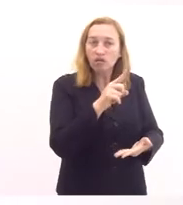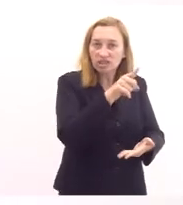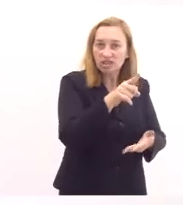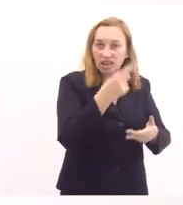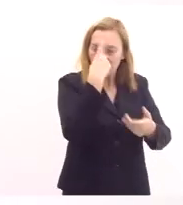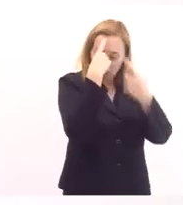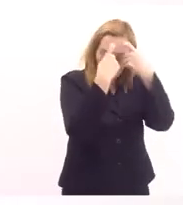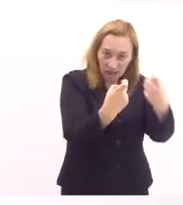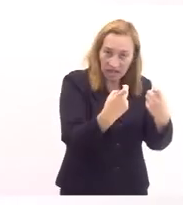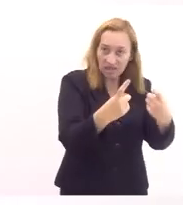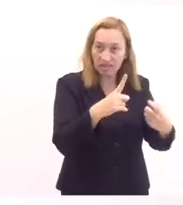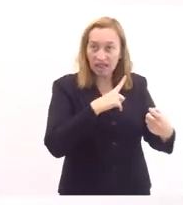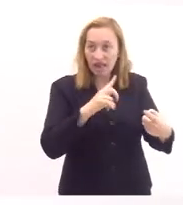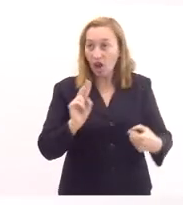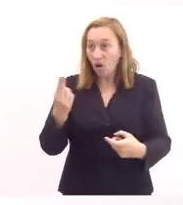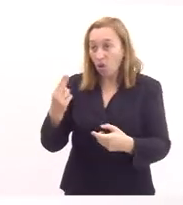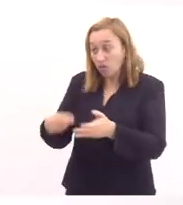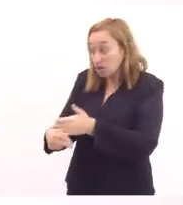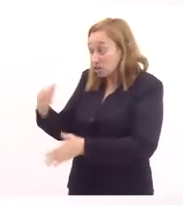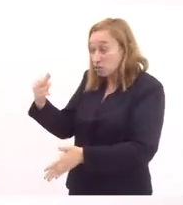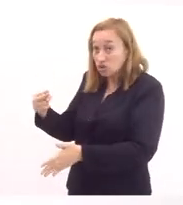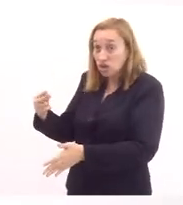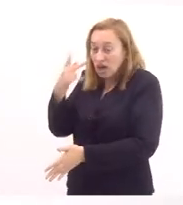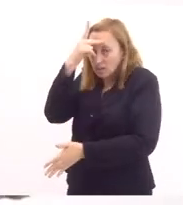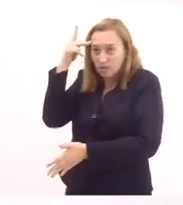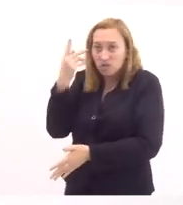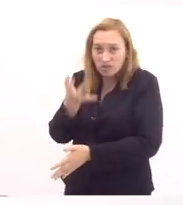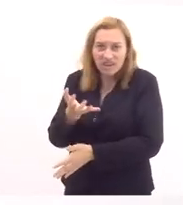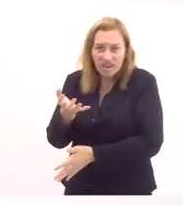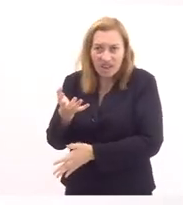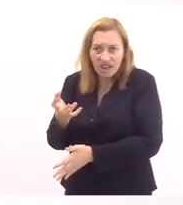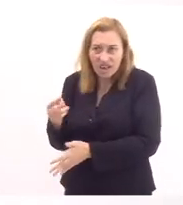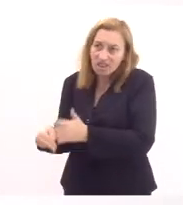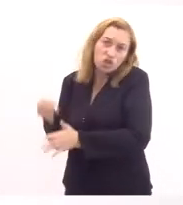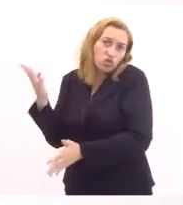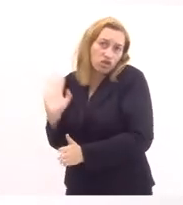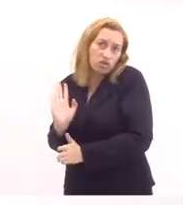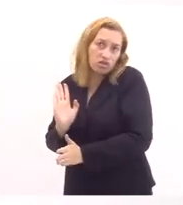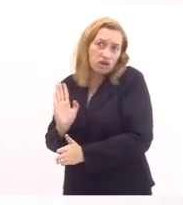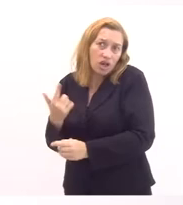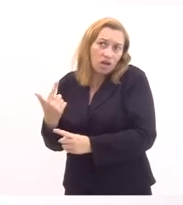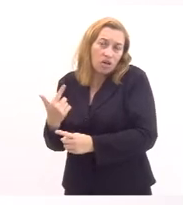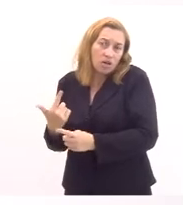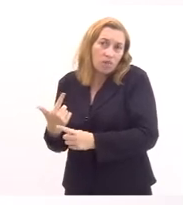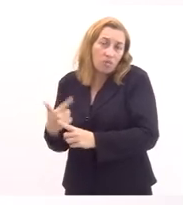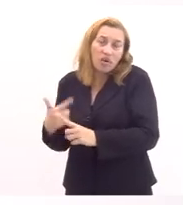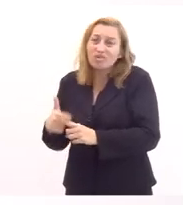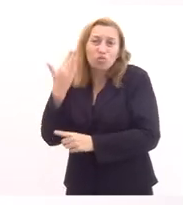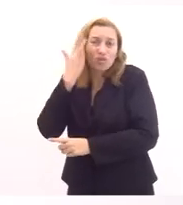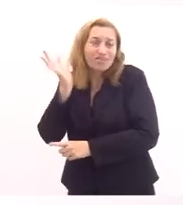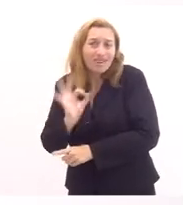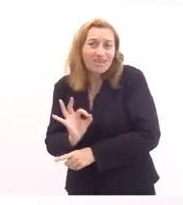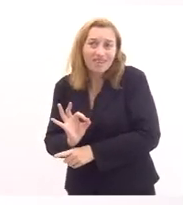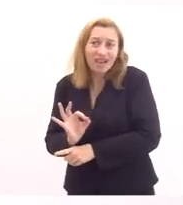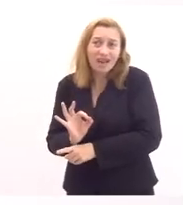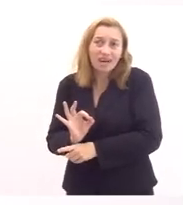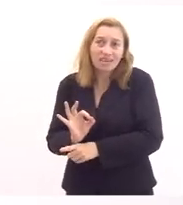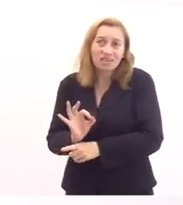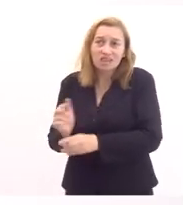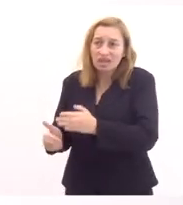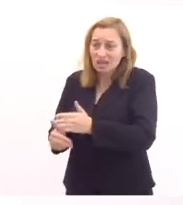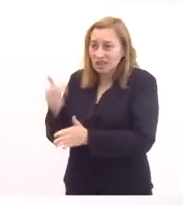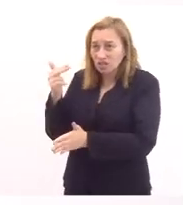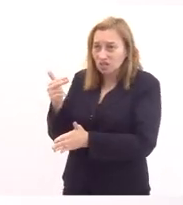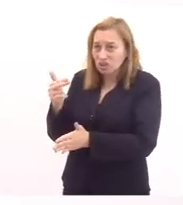ser violentada ou você vai passar por uma cirurgia as pessoas acabam optando pela cirurgia porque não entendem que uma cirurgia essa